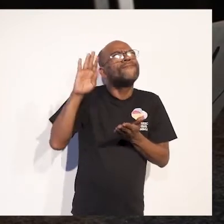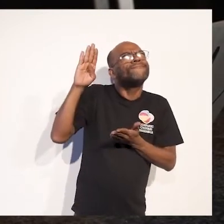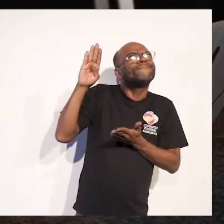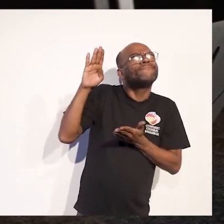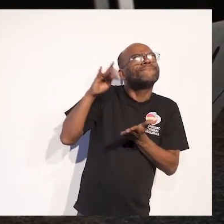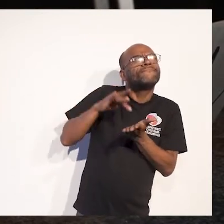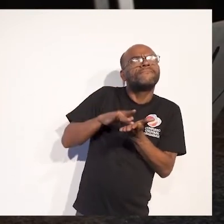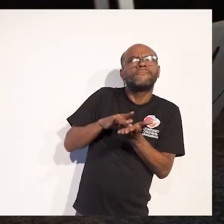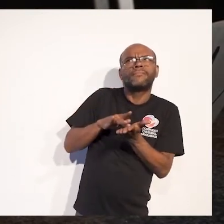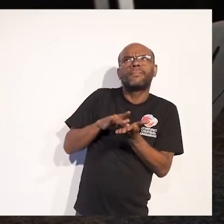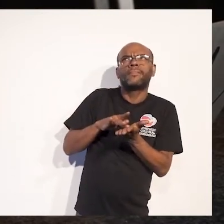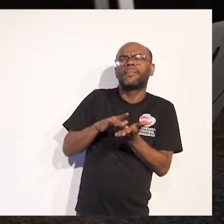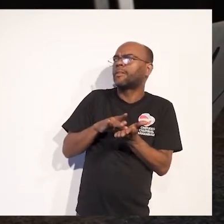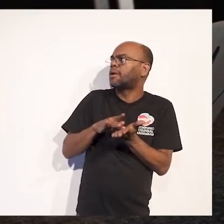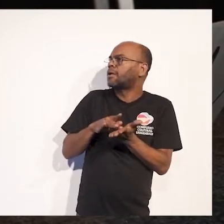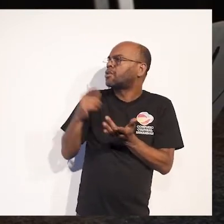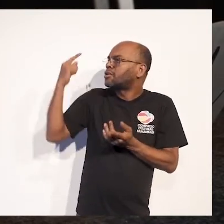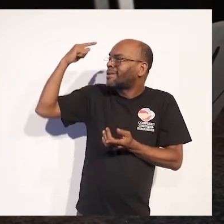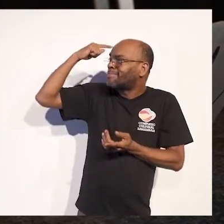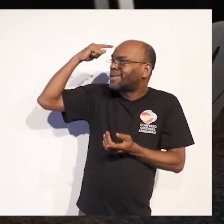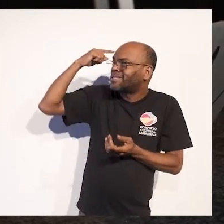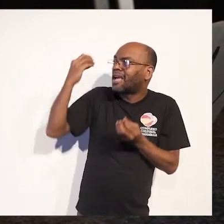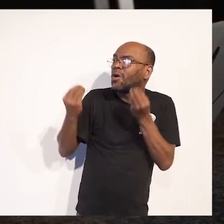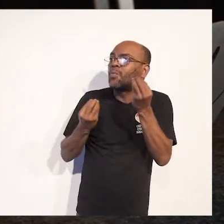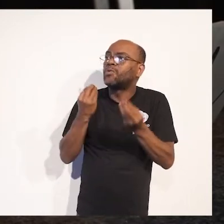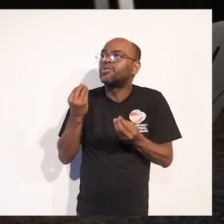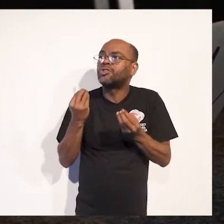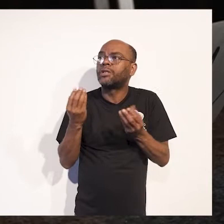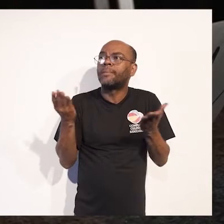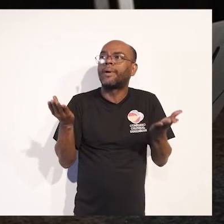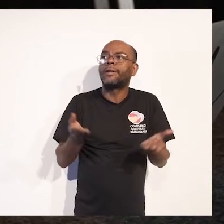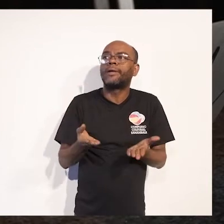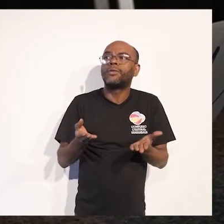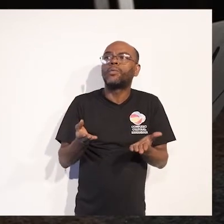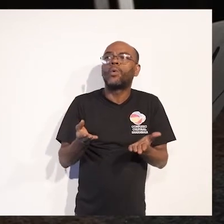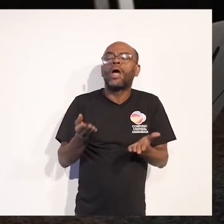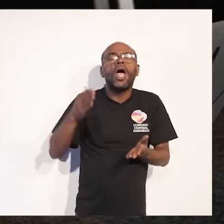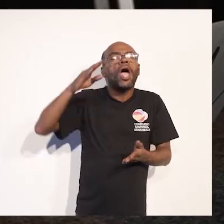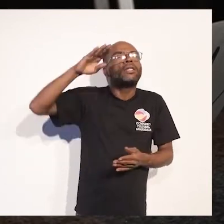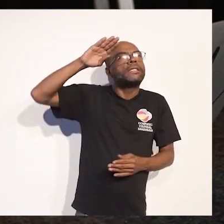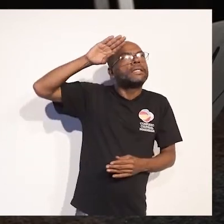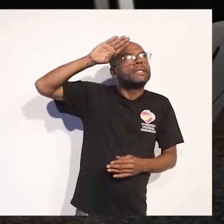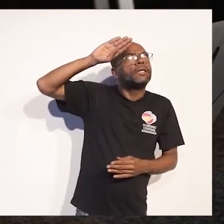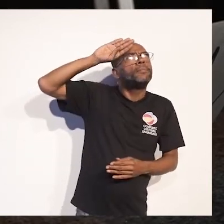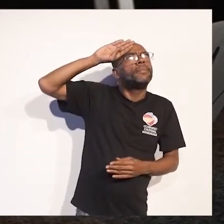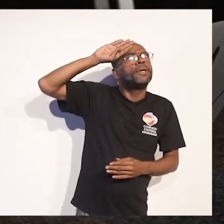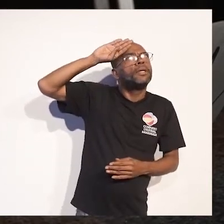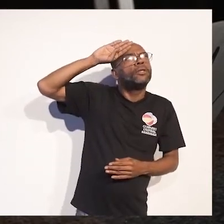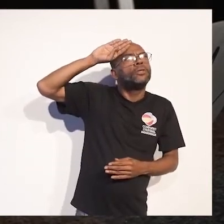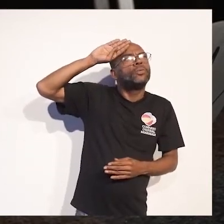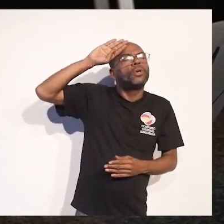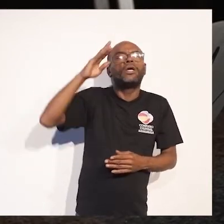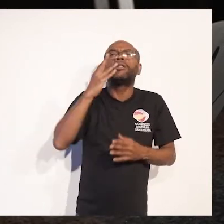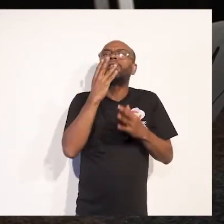também tem que ter em mente quando a gente está trabalhando com iluminação cênica é a temperatura de cor